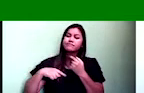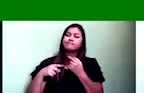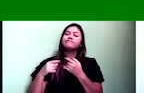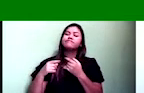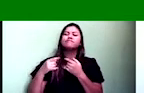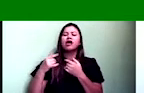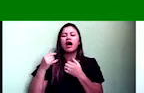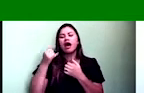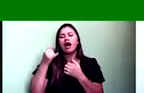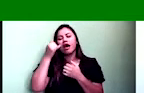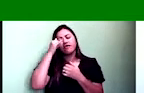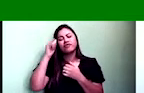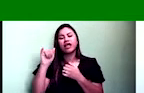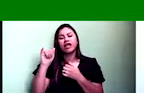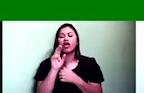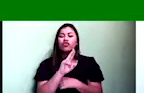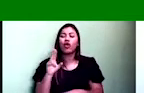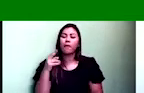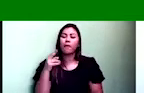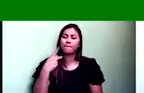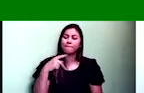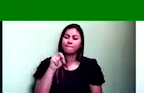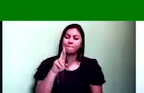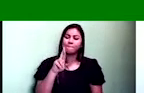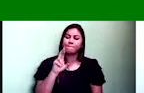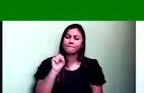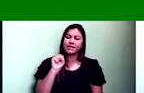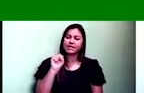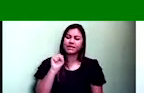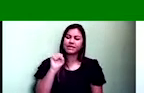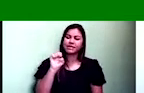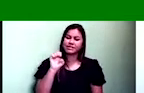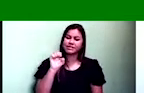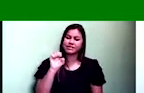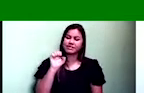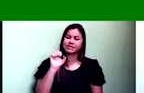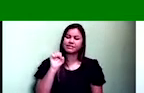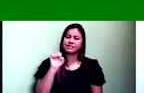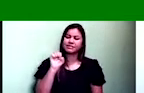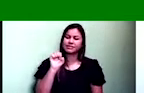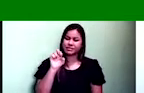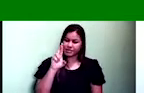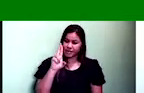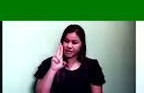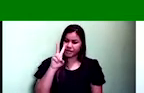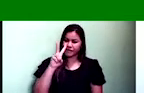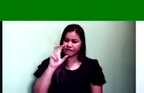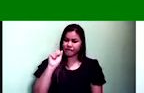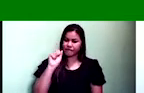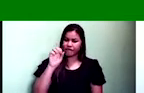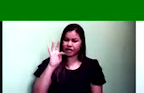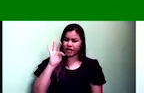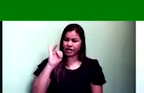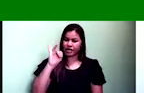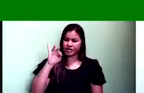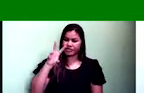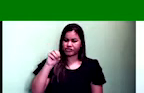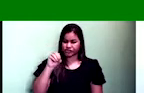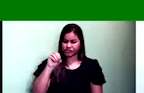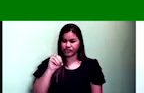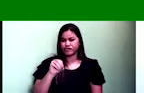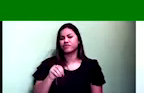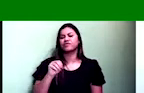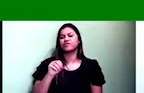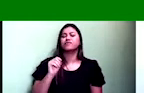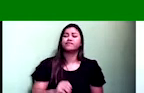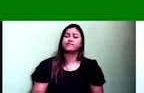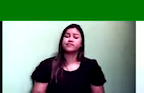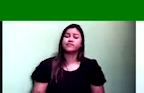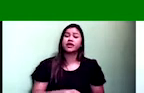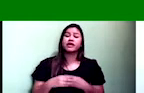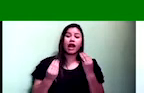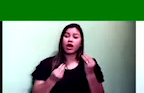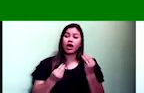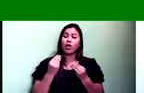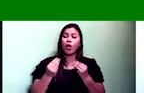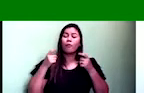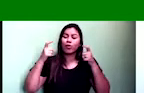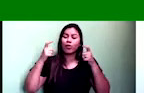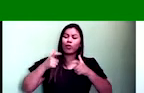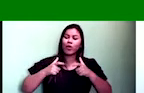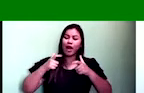expressão preservativo apareceu pela primeira vez nos anúncios das casas de prostituição de Paris,